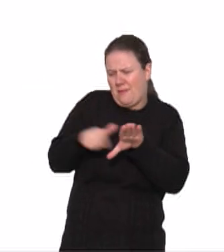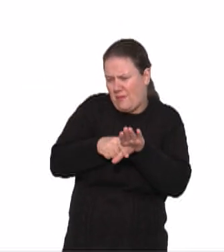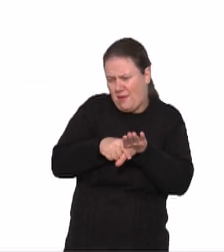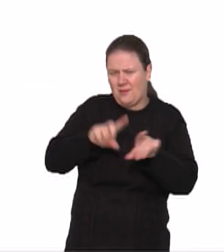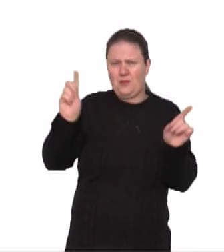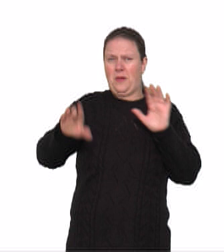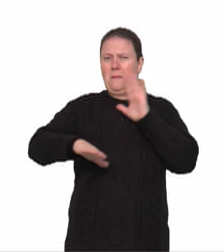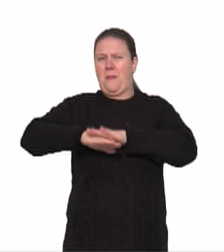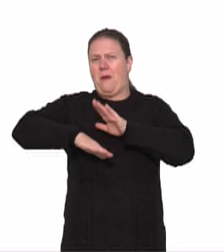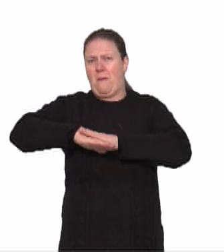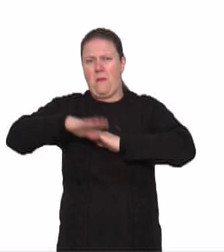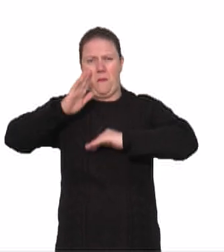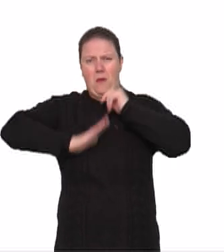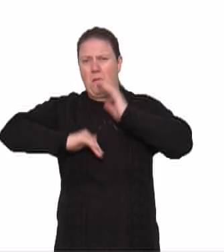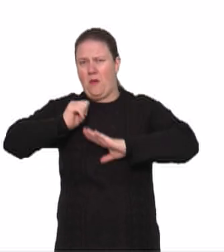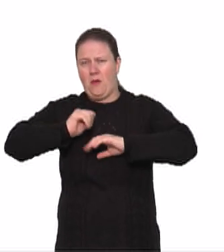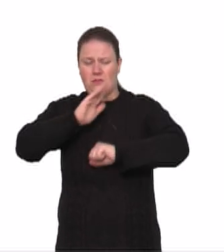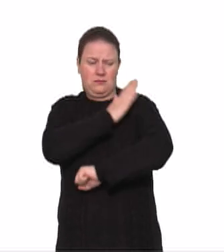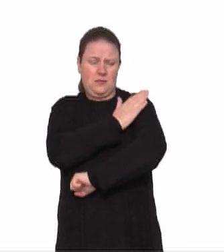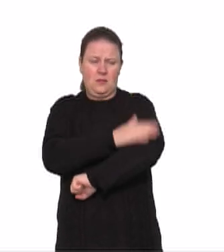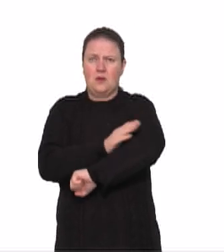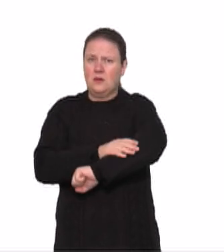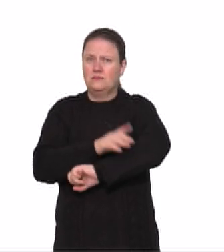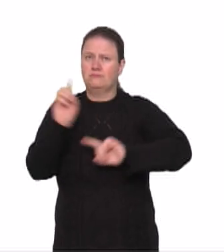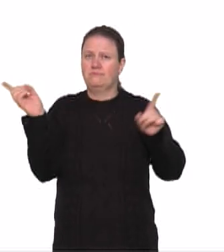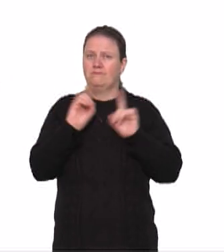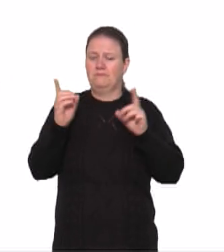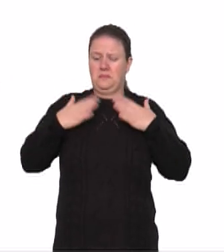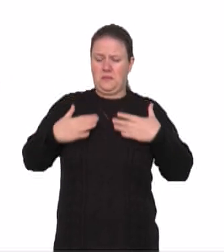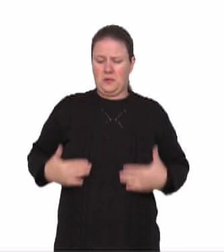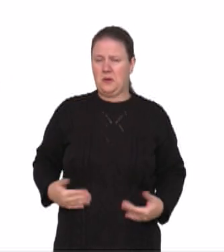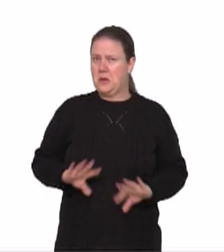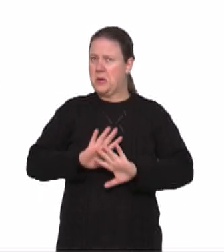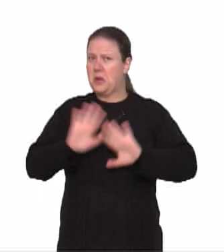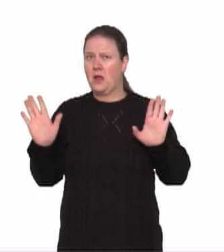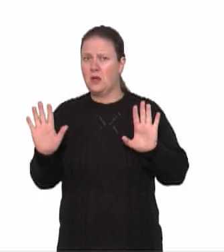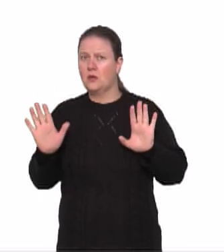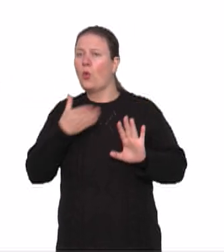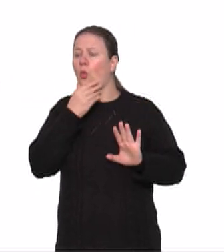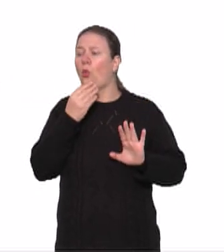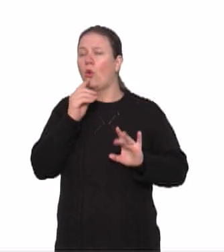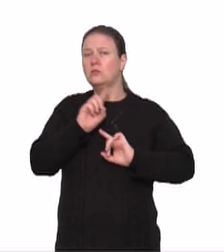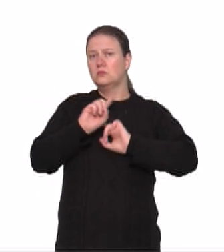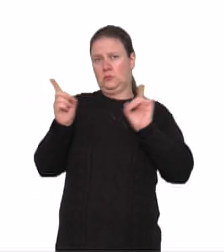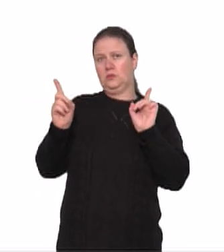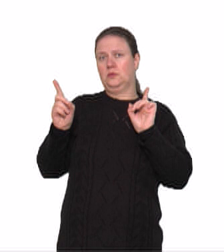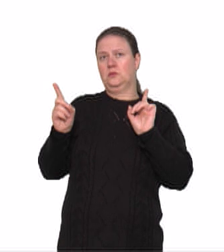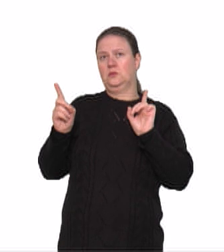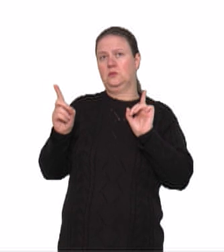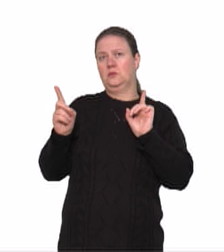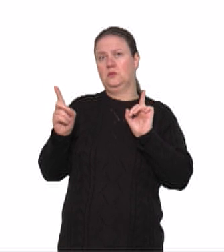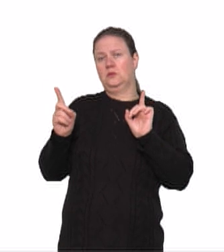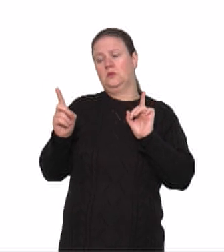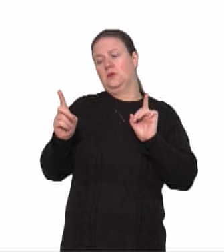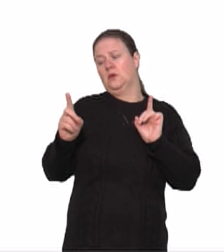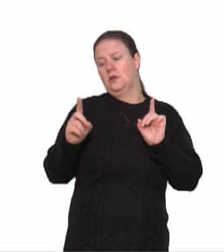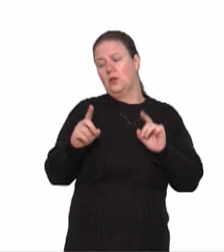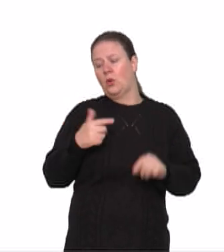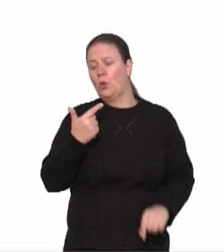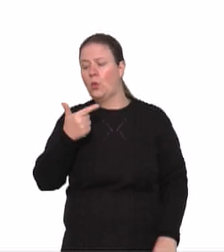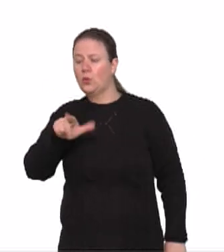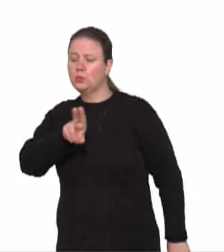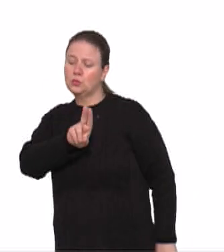mão, nem braço, nem feição, nem parte alguma, de homem algum. Chame-se outra